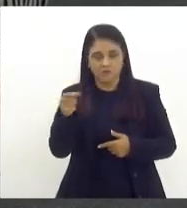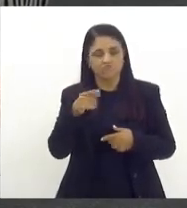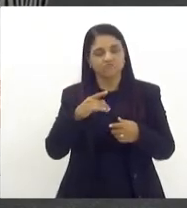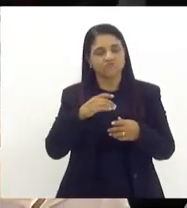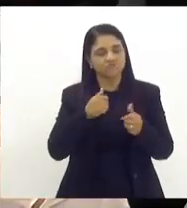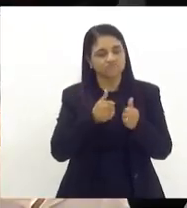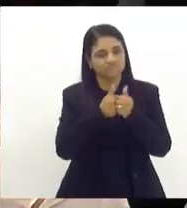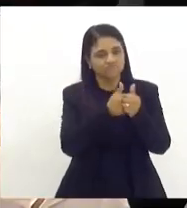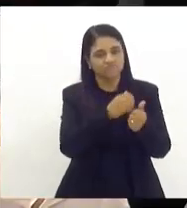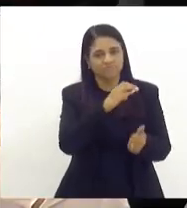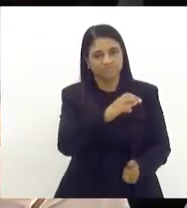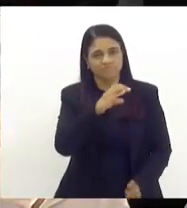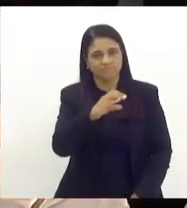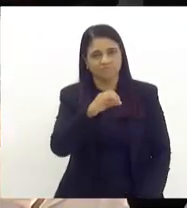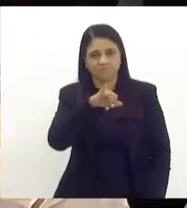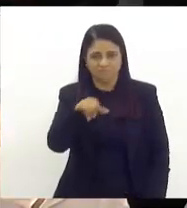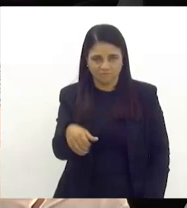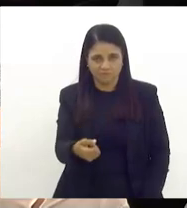ccj